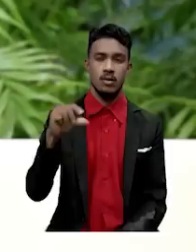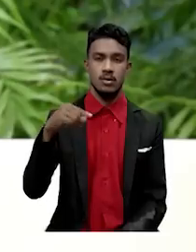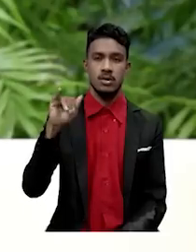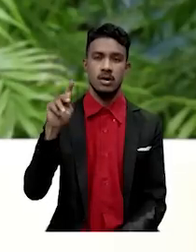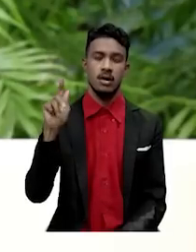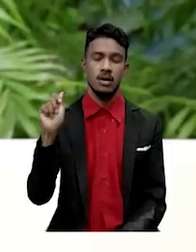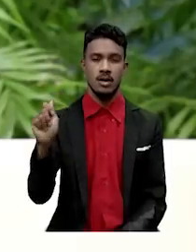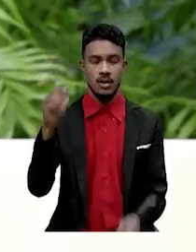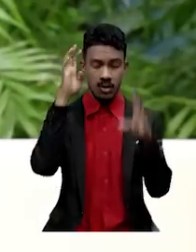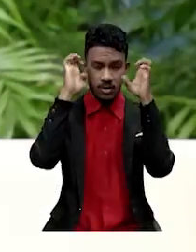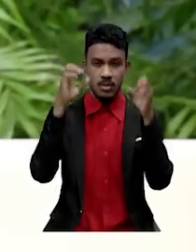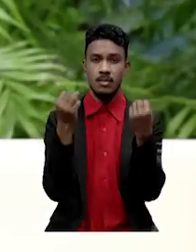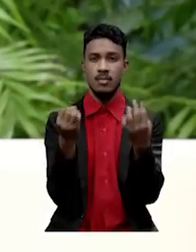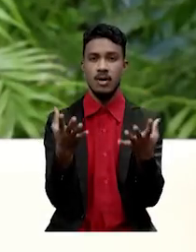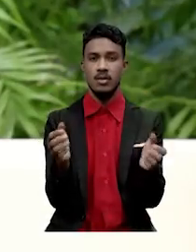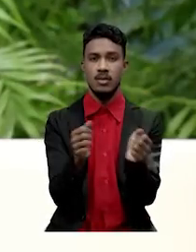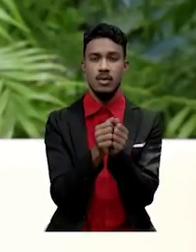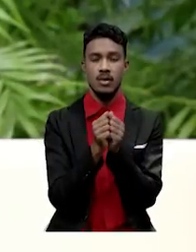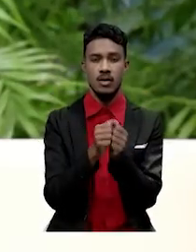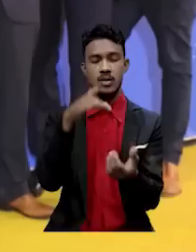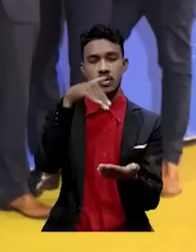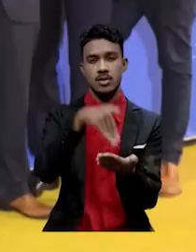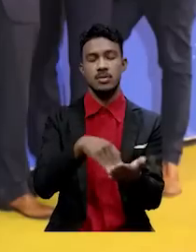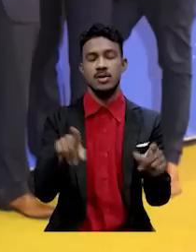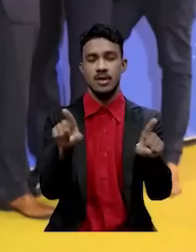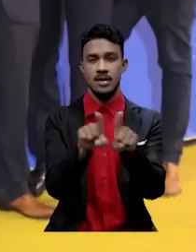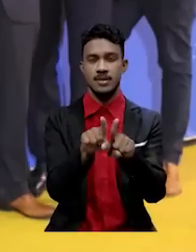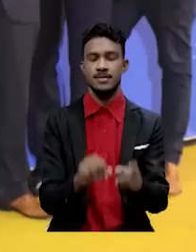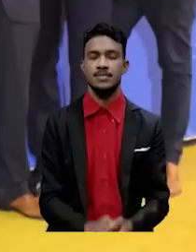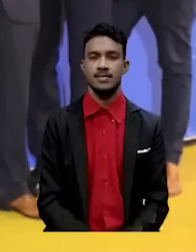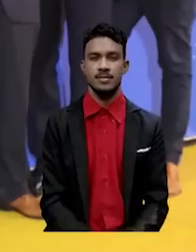endeite. Assim, fala saúde, moça nessa.